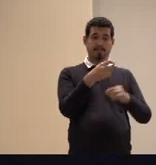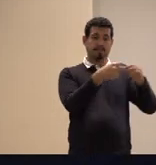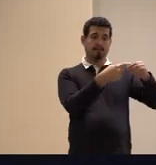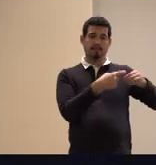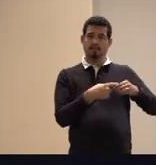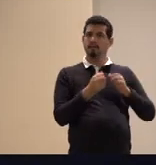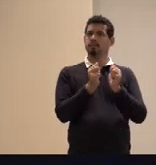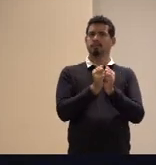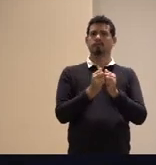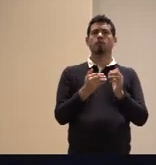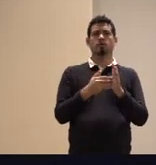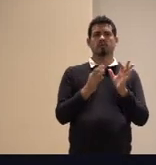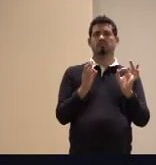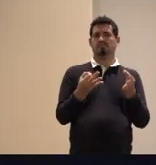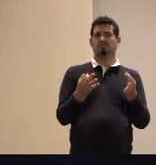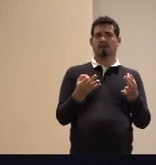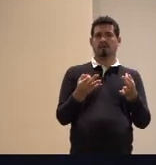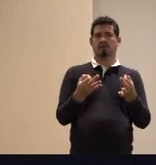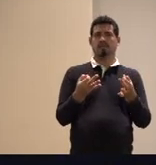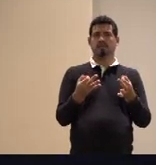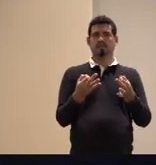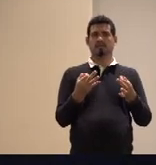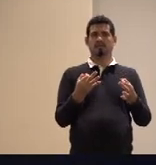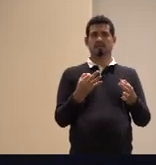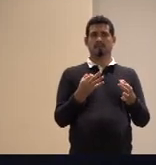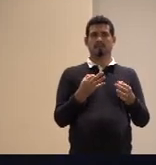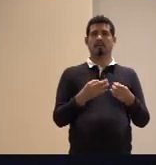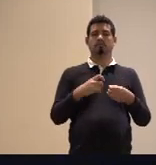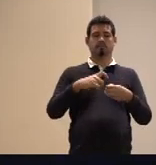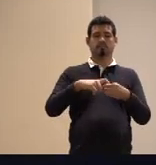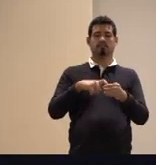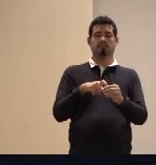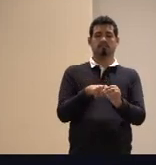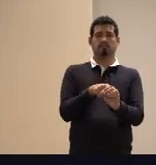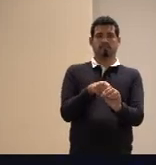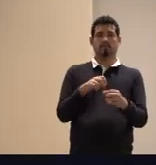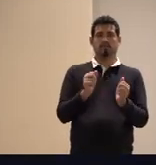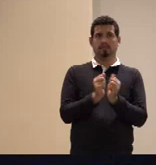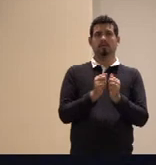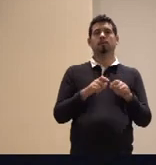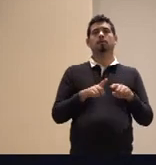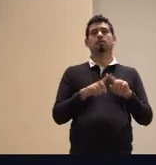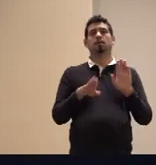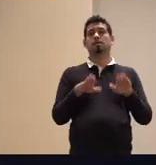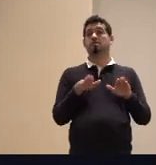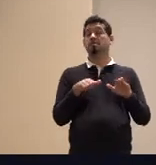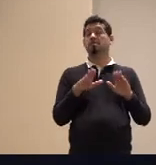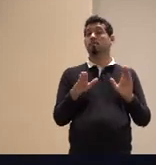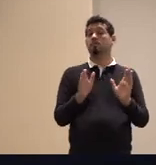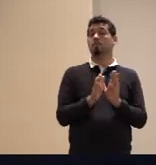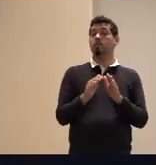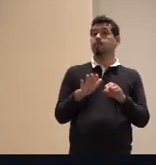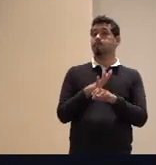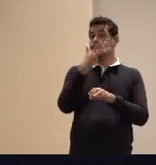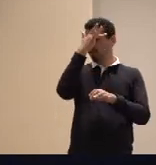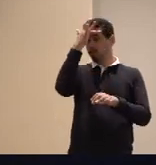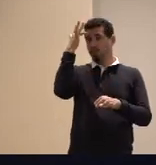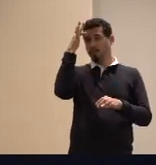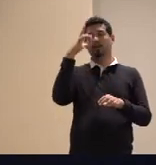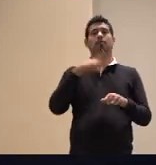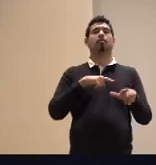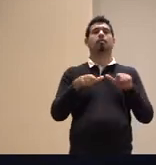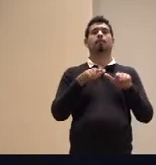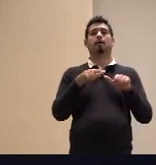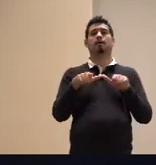e é feito um rateio, né? Entre esses municípios, dependendo da população